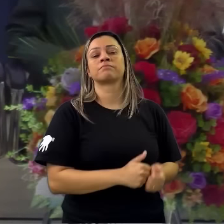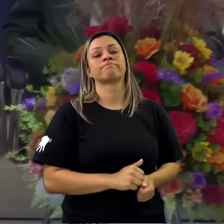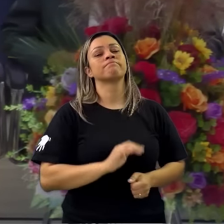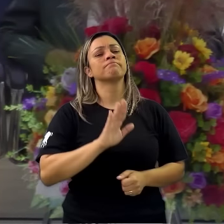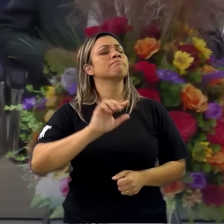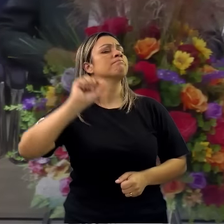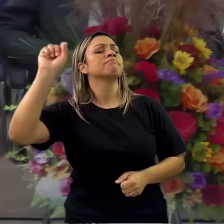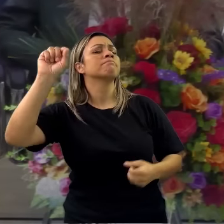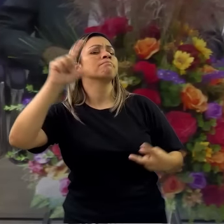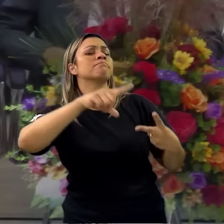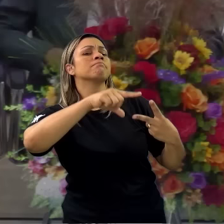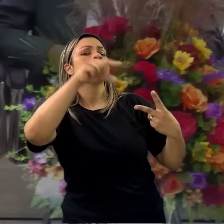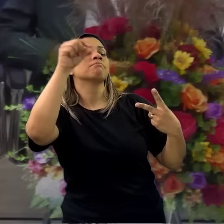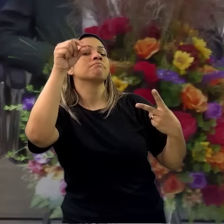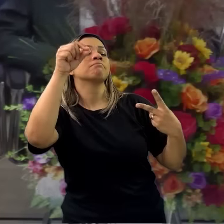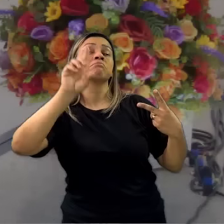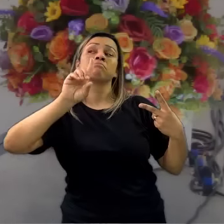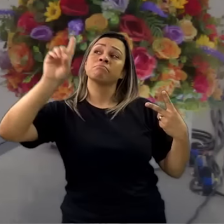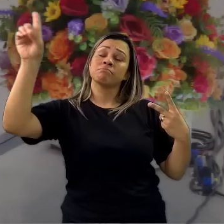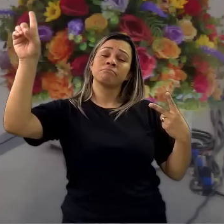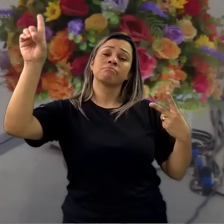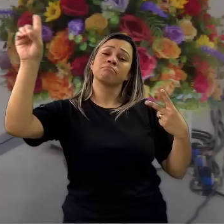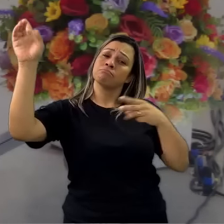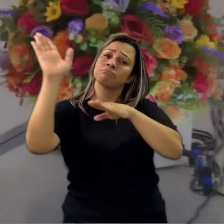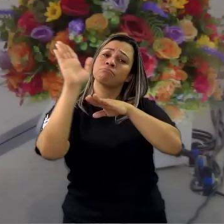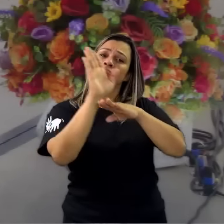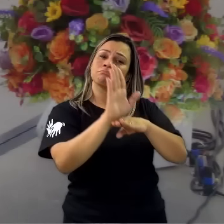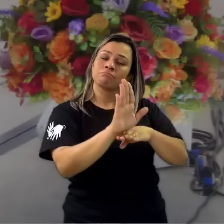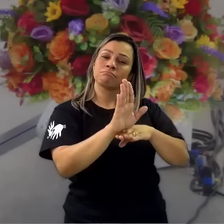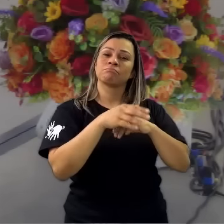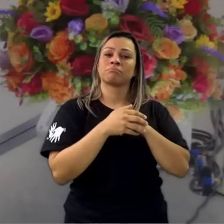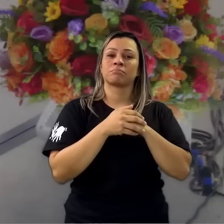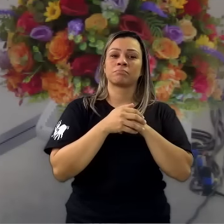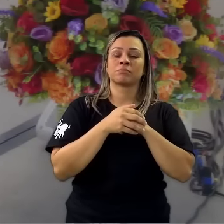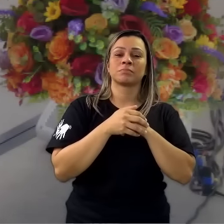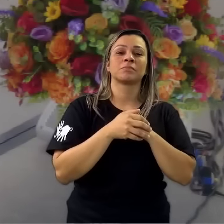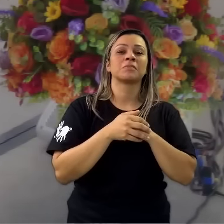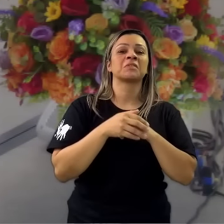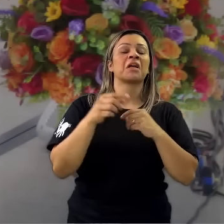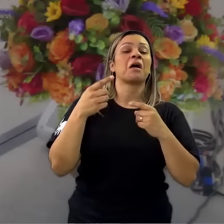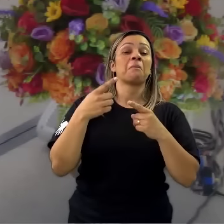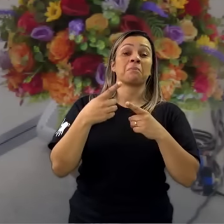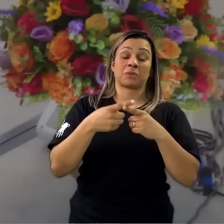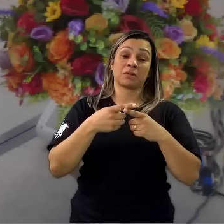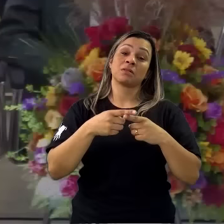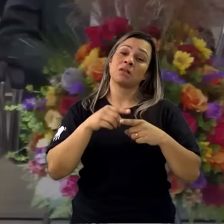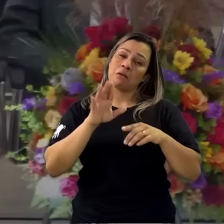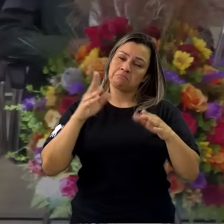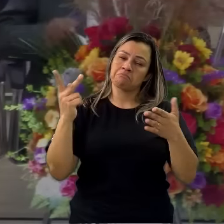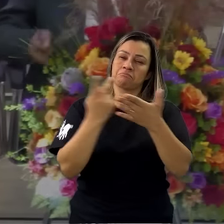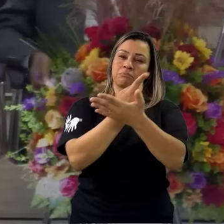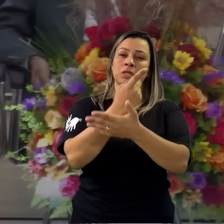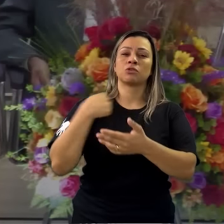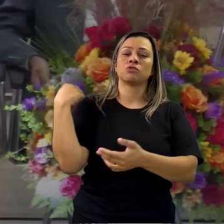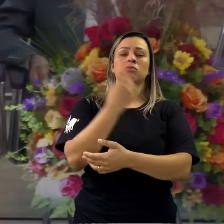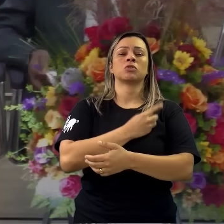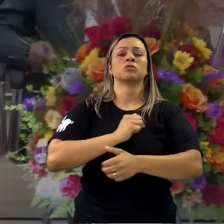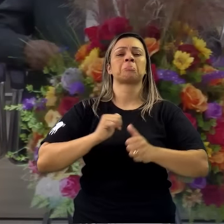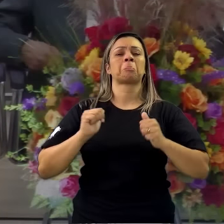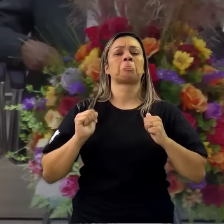os garante que enquanto você está na inércia Parece que nada acontece mas quando o céu